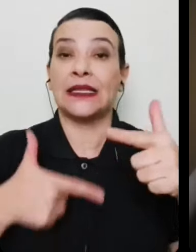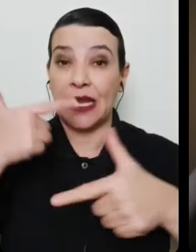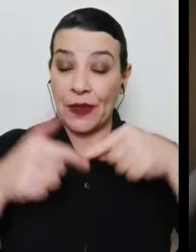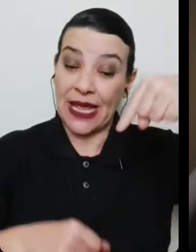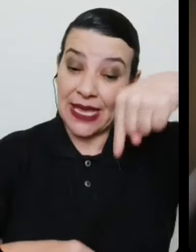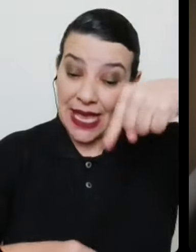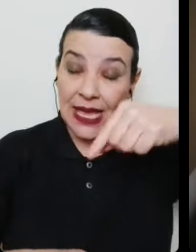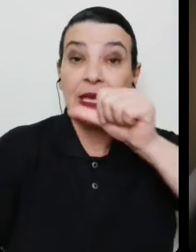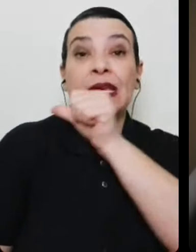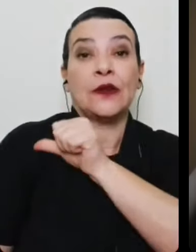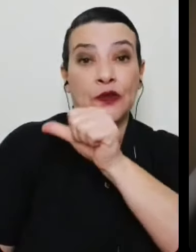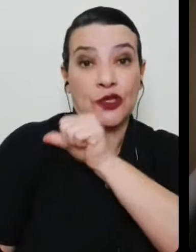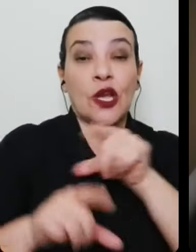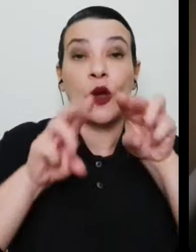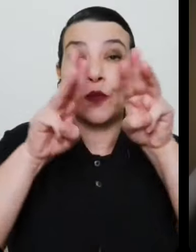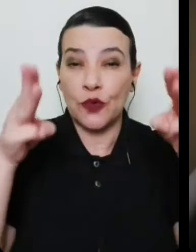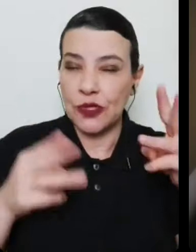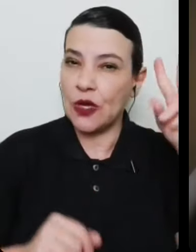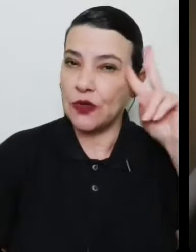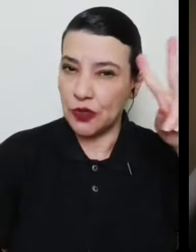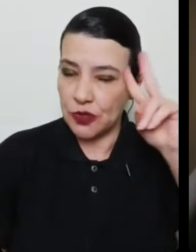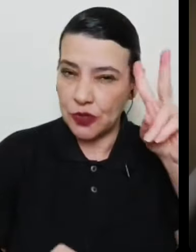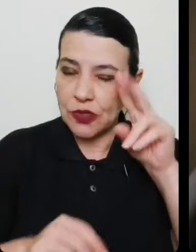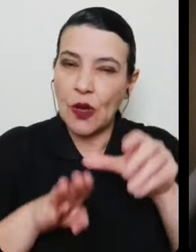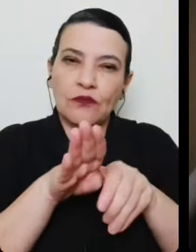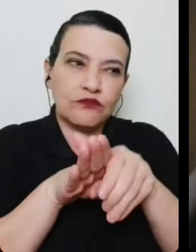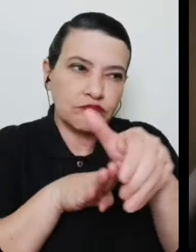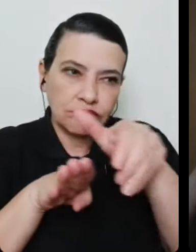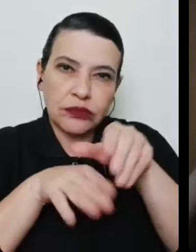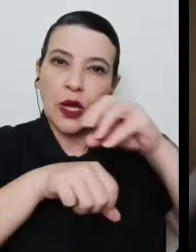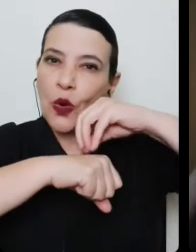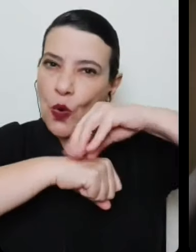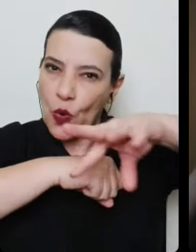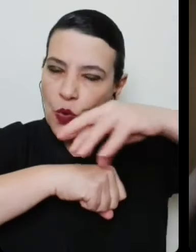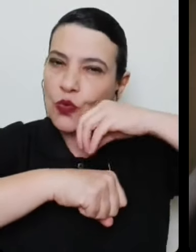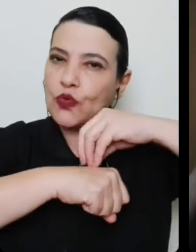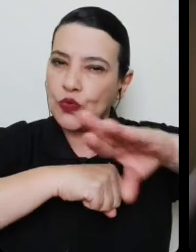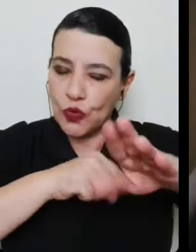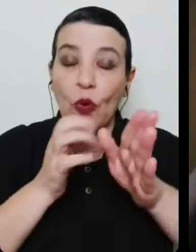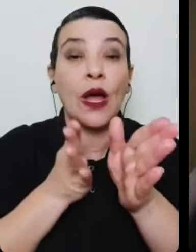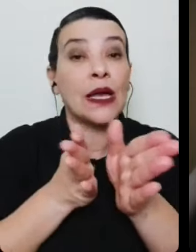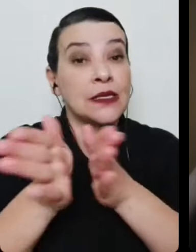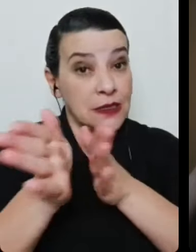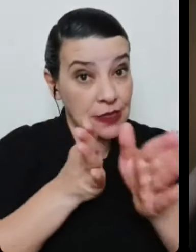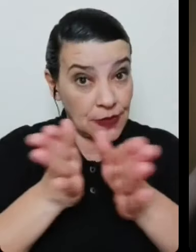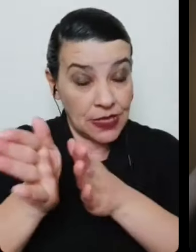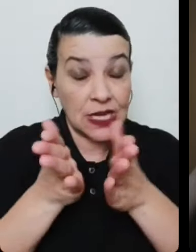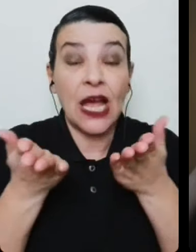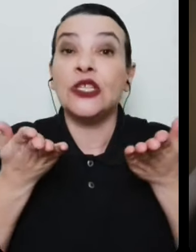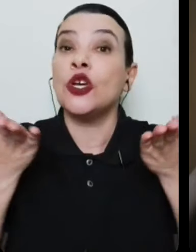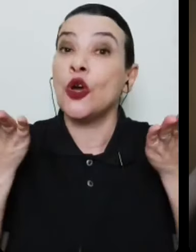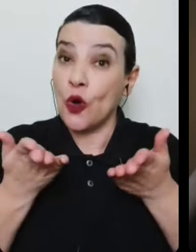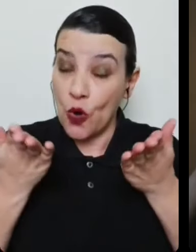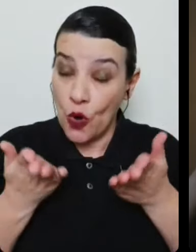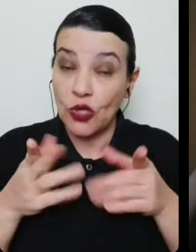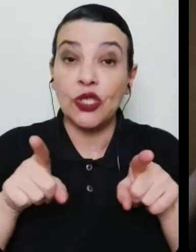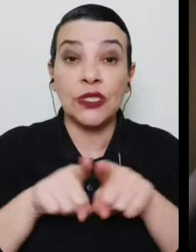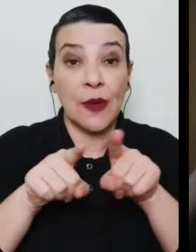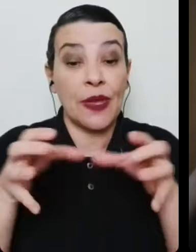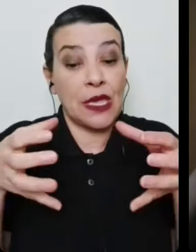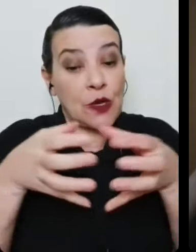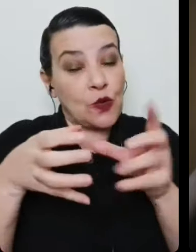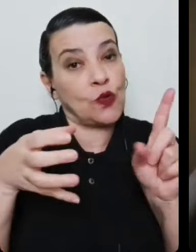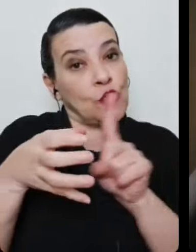Rio, como educador consultor em acessibilidade. Hoje faço parte do grupo